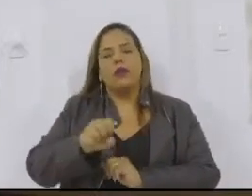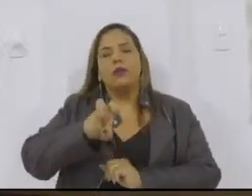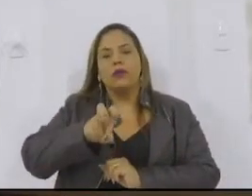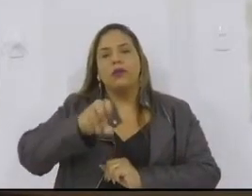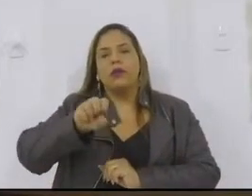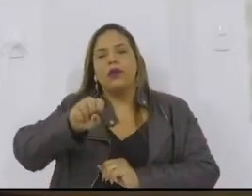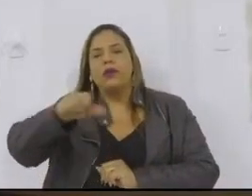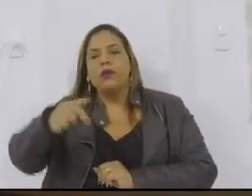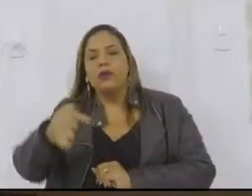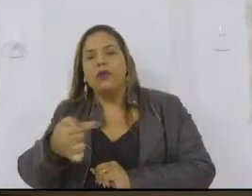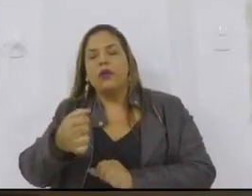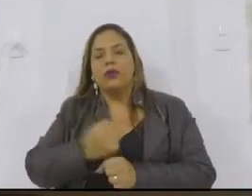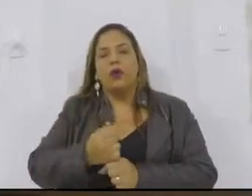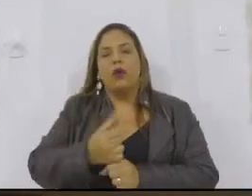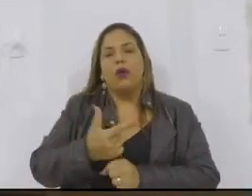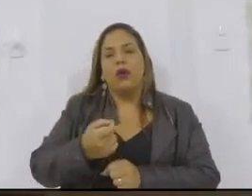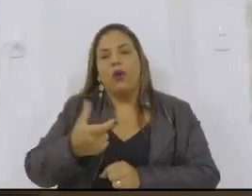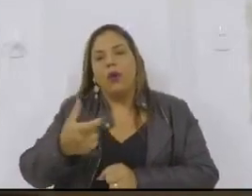12.587/2021.